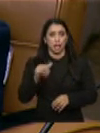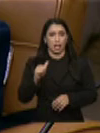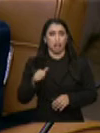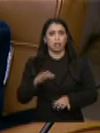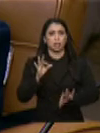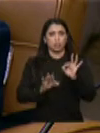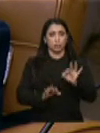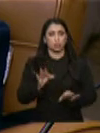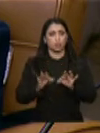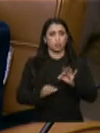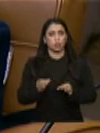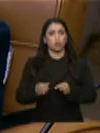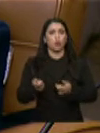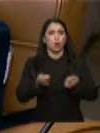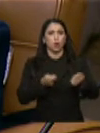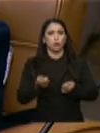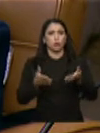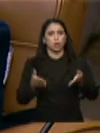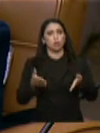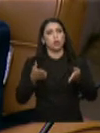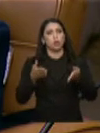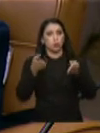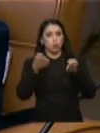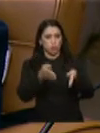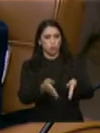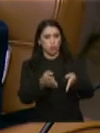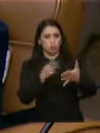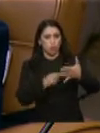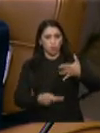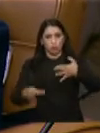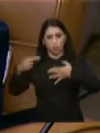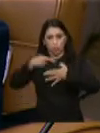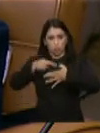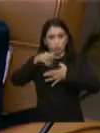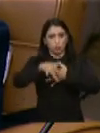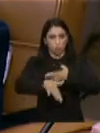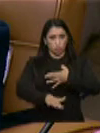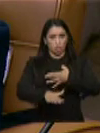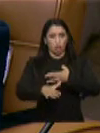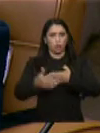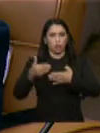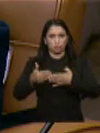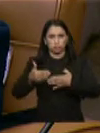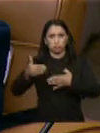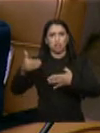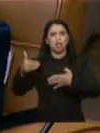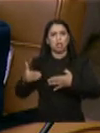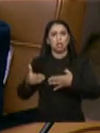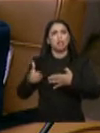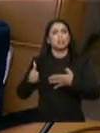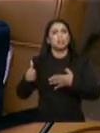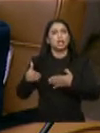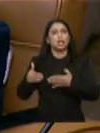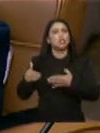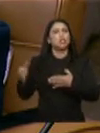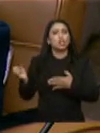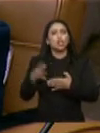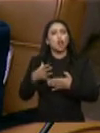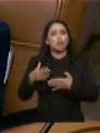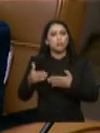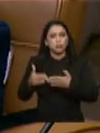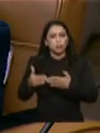em controle concentrado em repercussão geral equivale ao primeiro dia de vigência da nova norma, que deverá